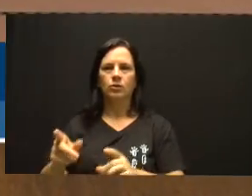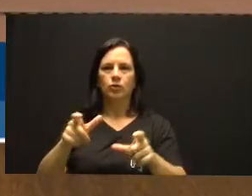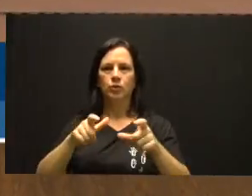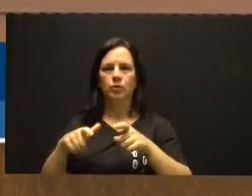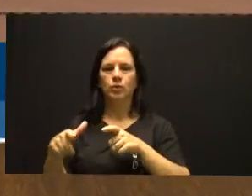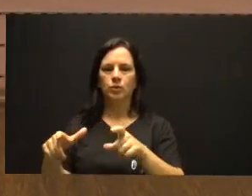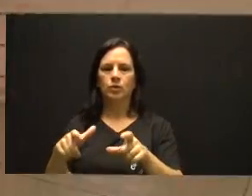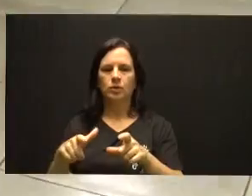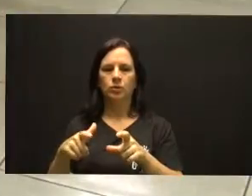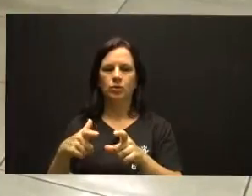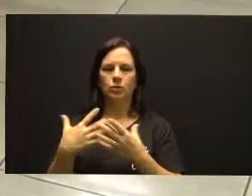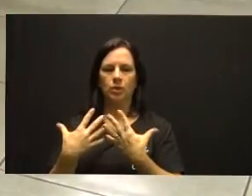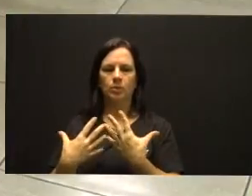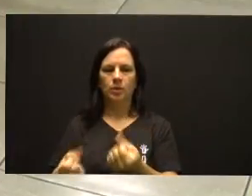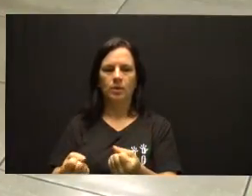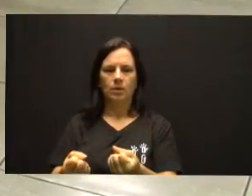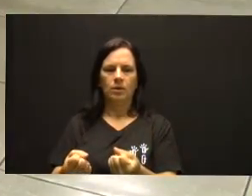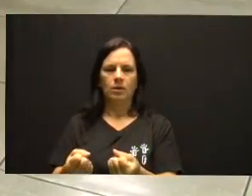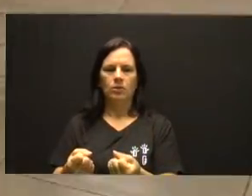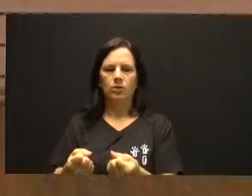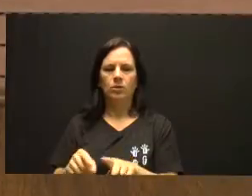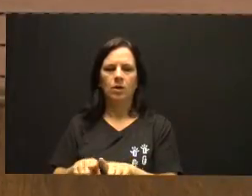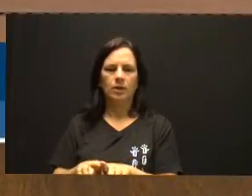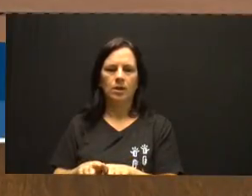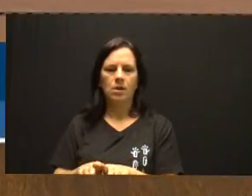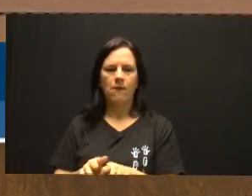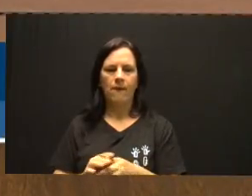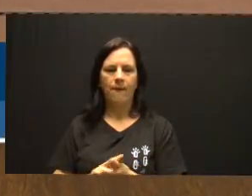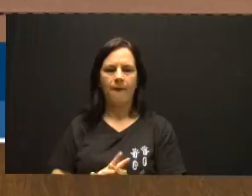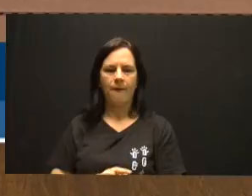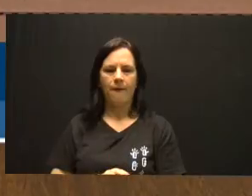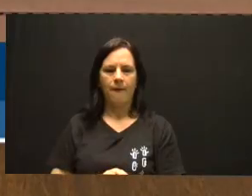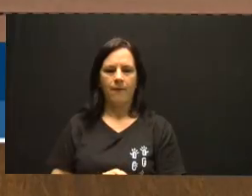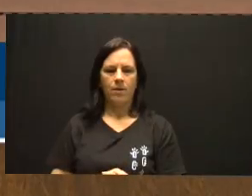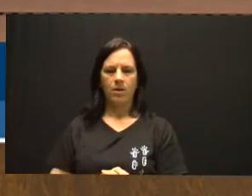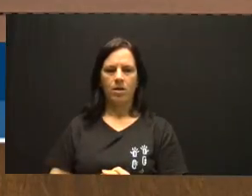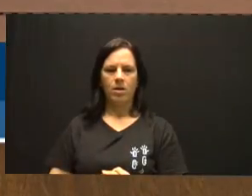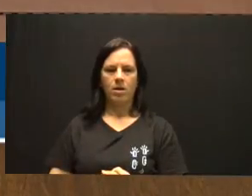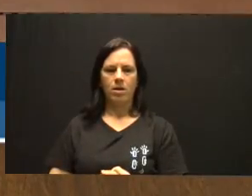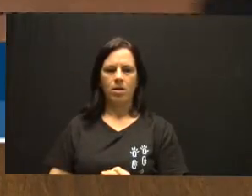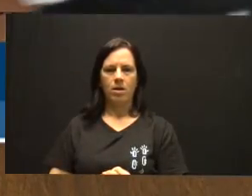aprovação, permaneçam como se encontram. Aprovado.